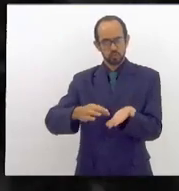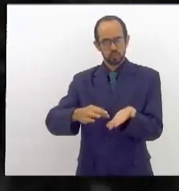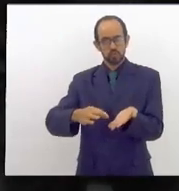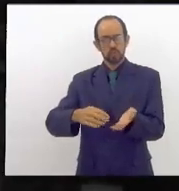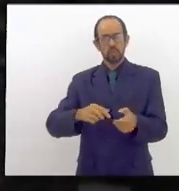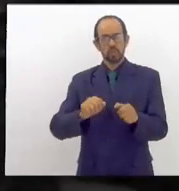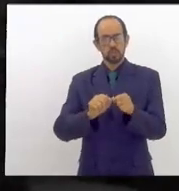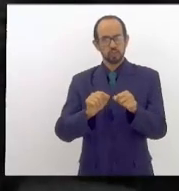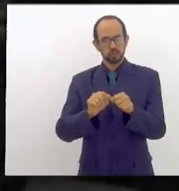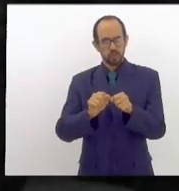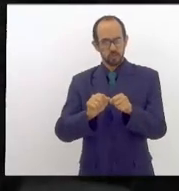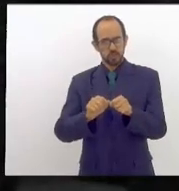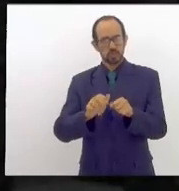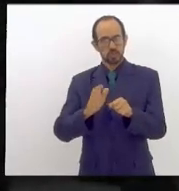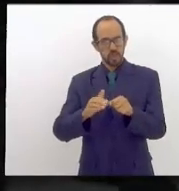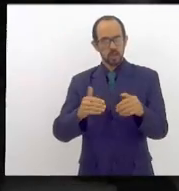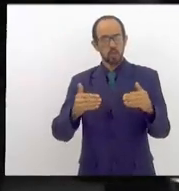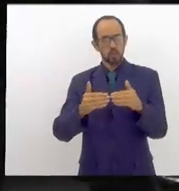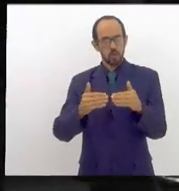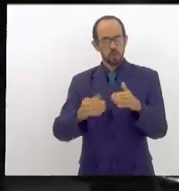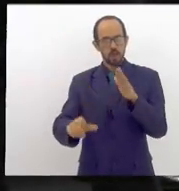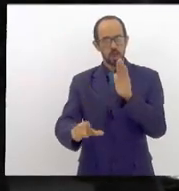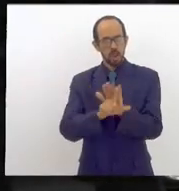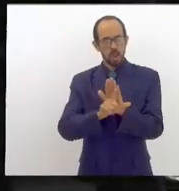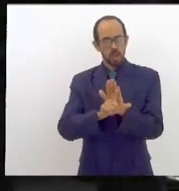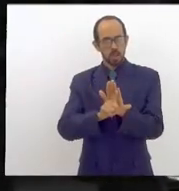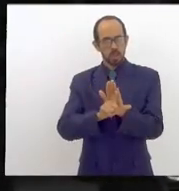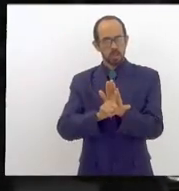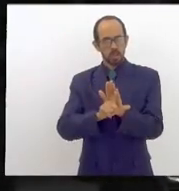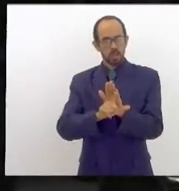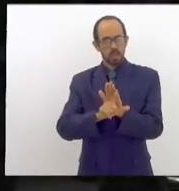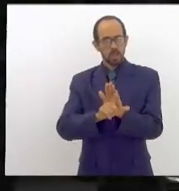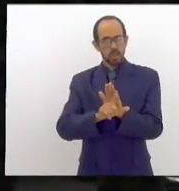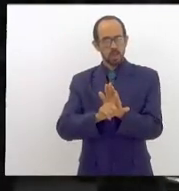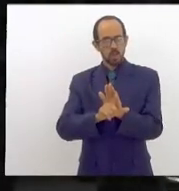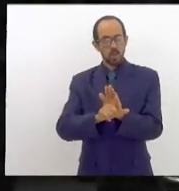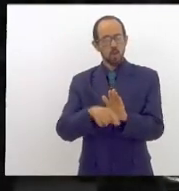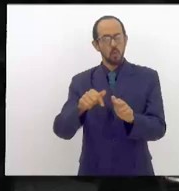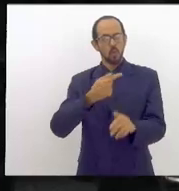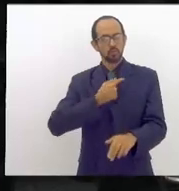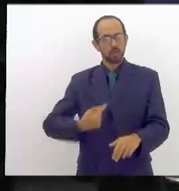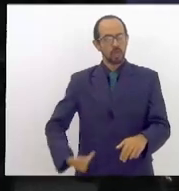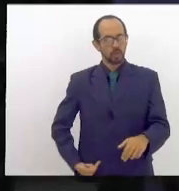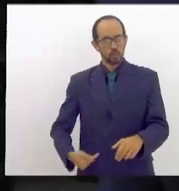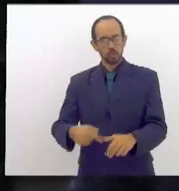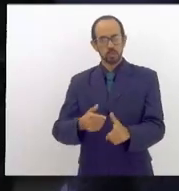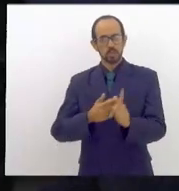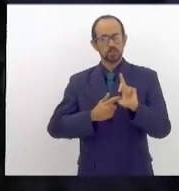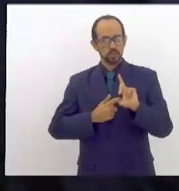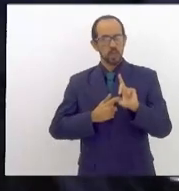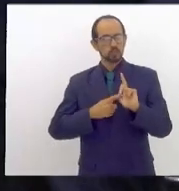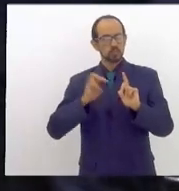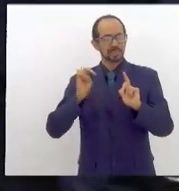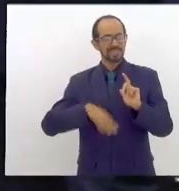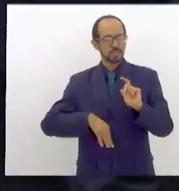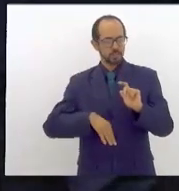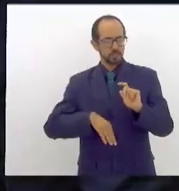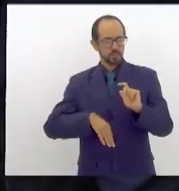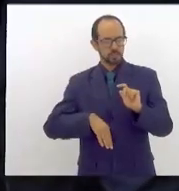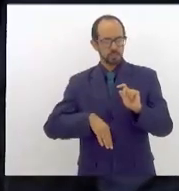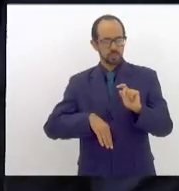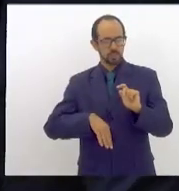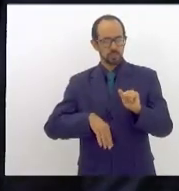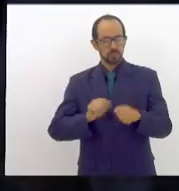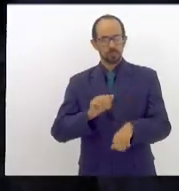em lei em tese o governador está de implante o problema causado por esta mensagem Eu repito que